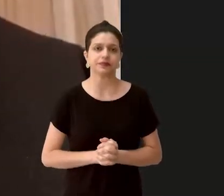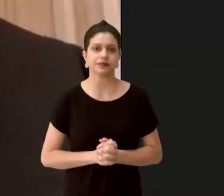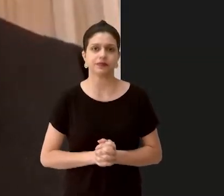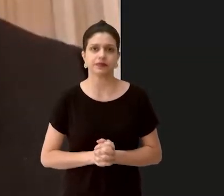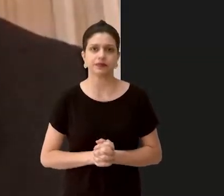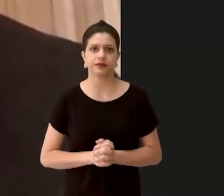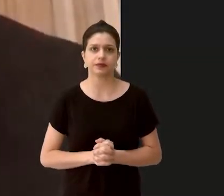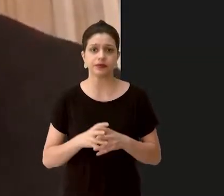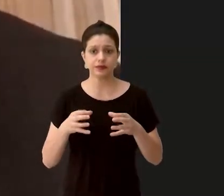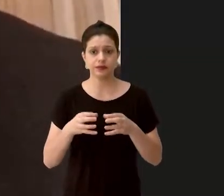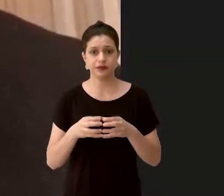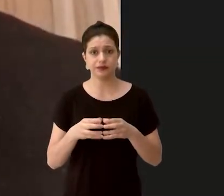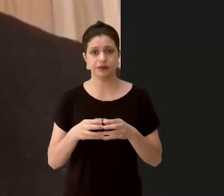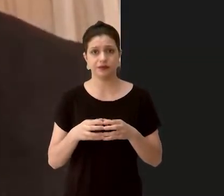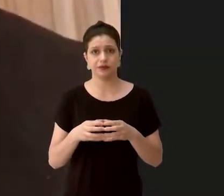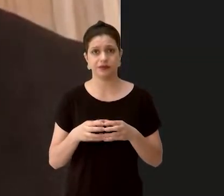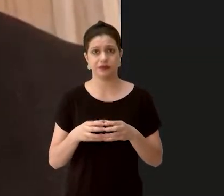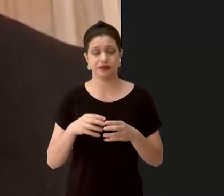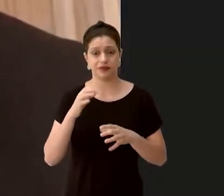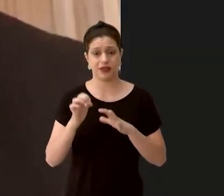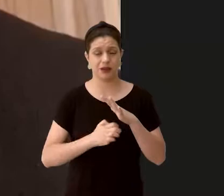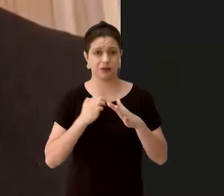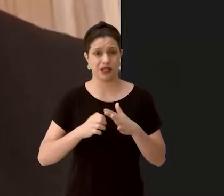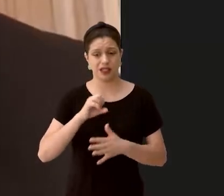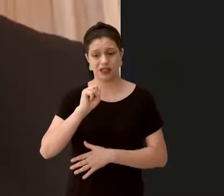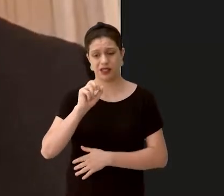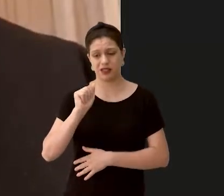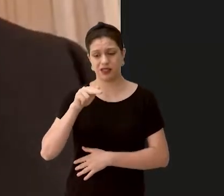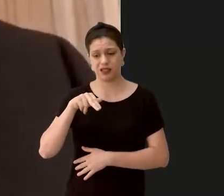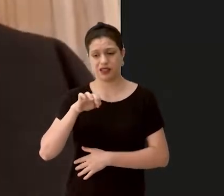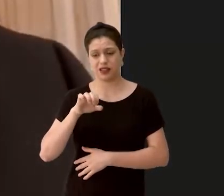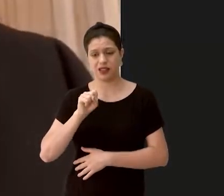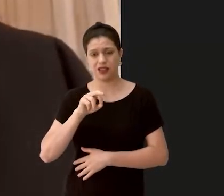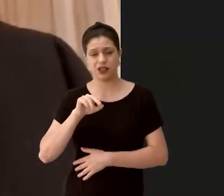dos nobres deputados para que a Sanesul